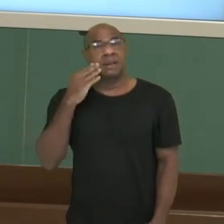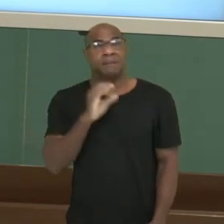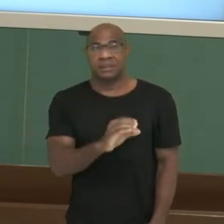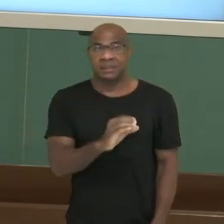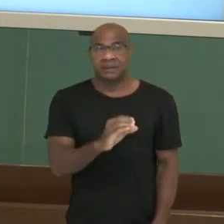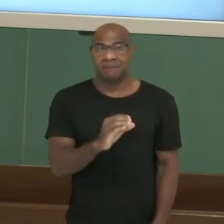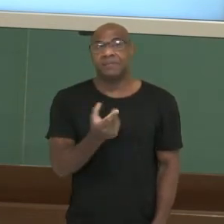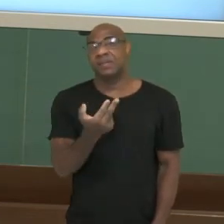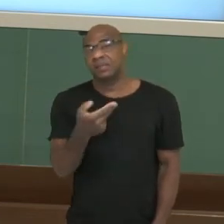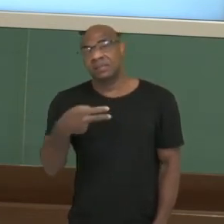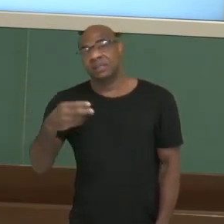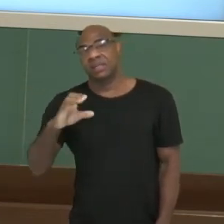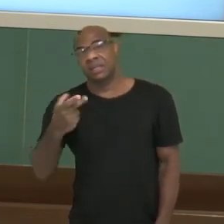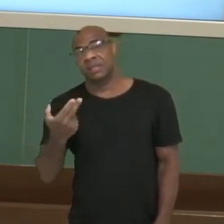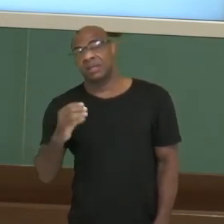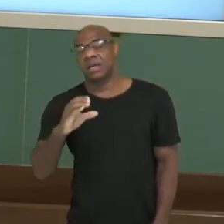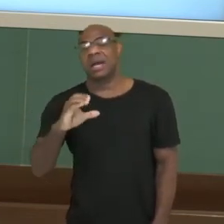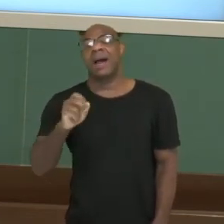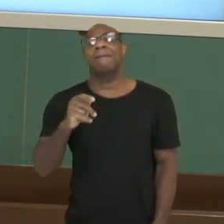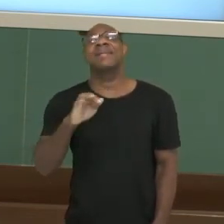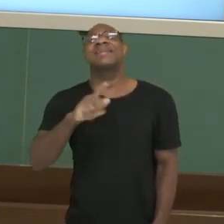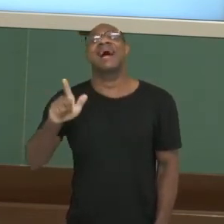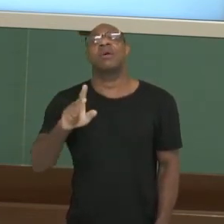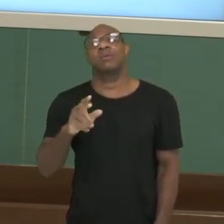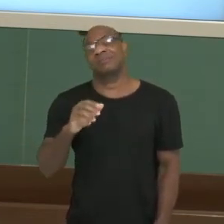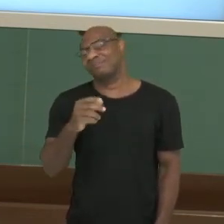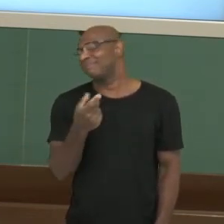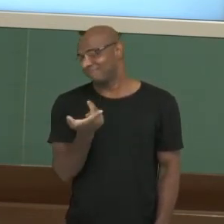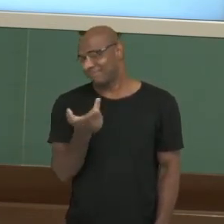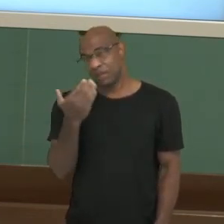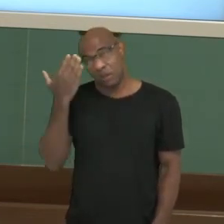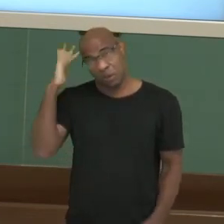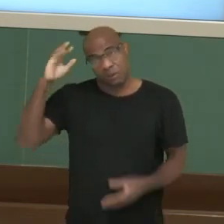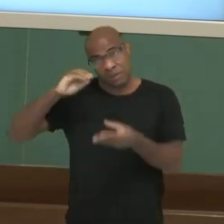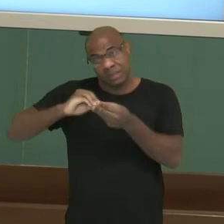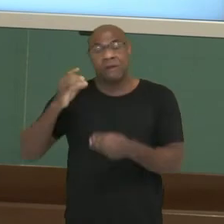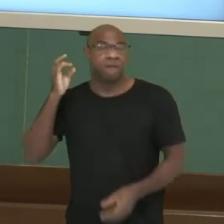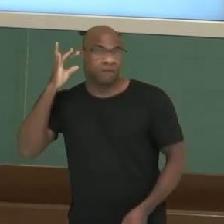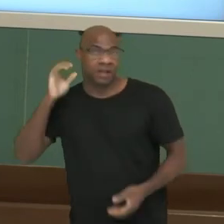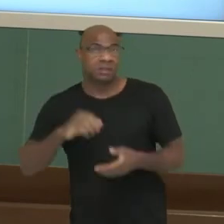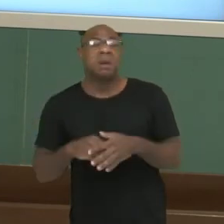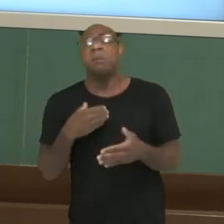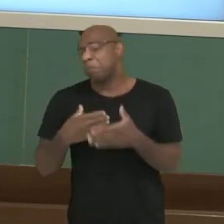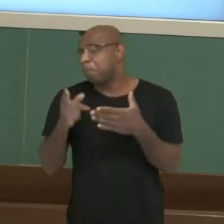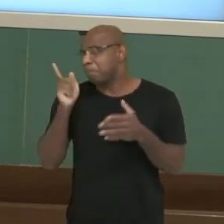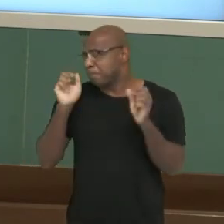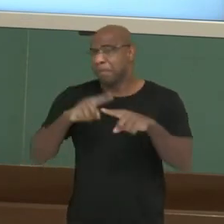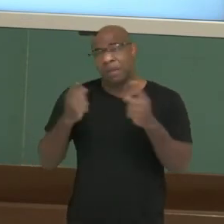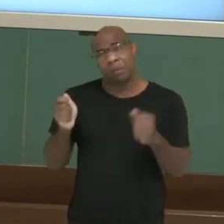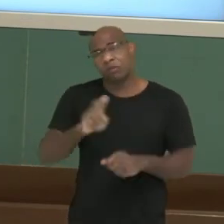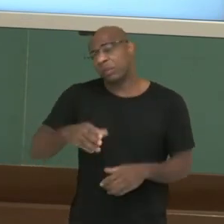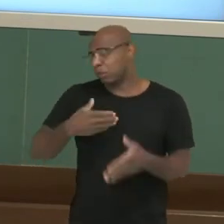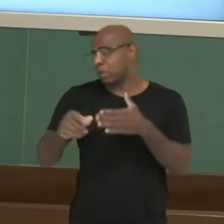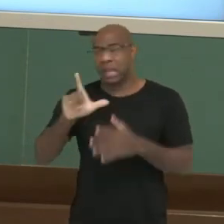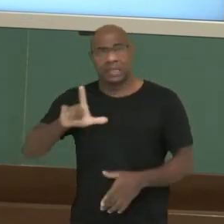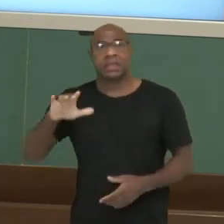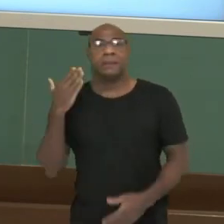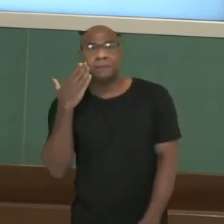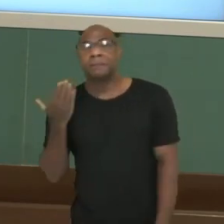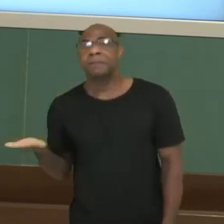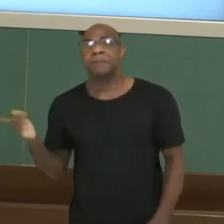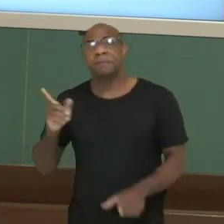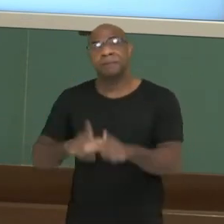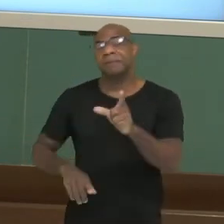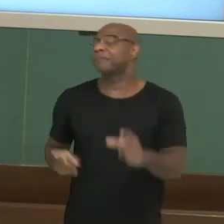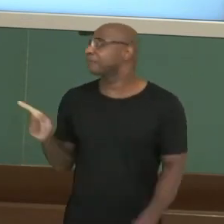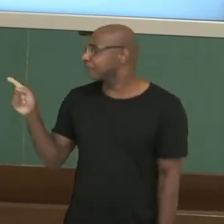C igual capital. Fica mais fácil a compreensão, mas pode usar a letra que quiser. O 1 é